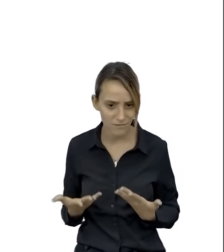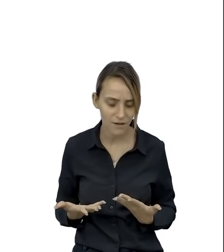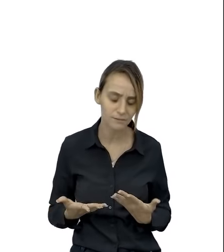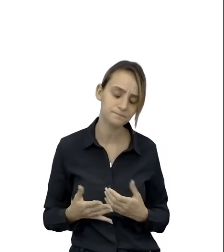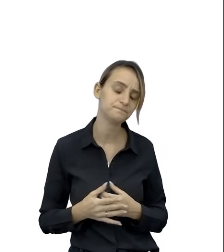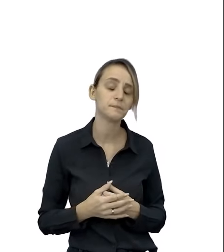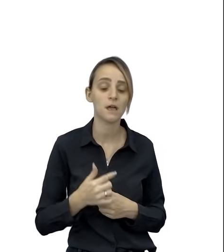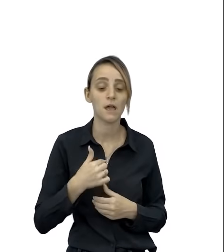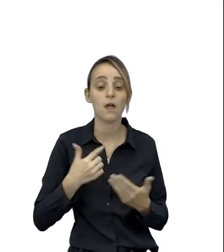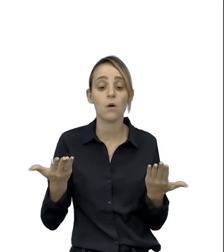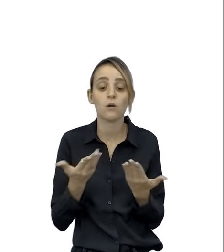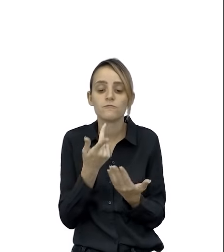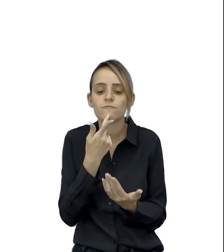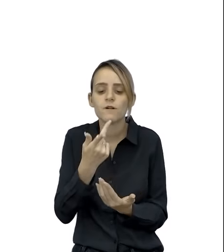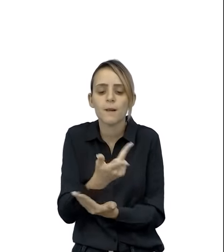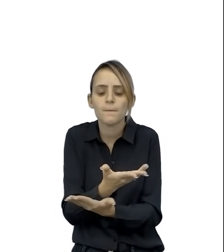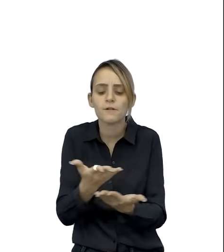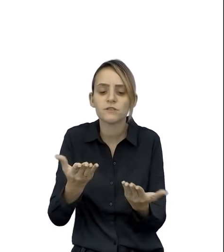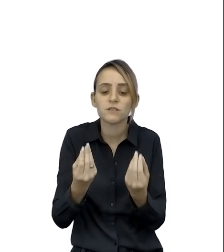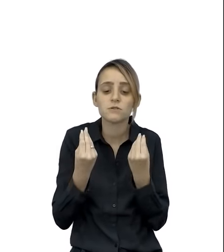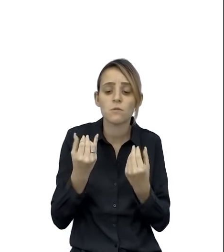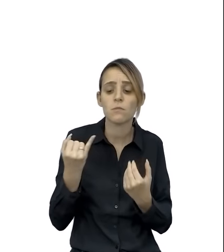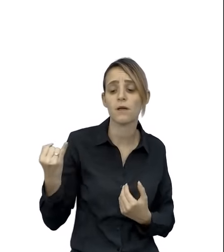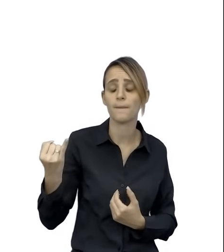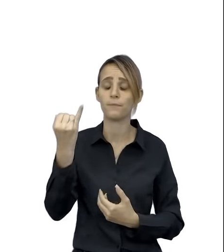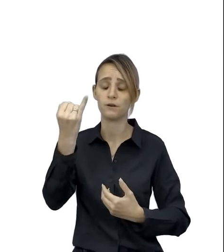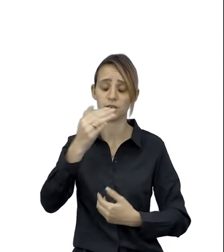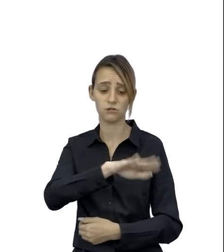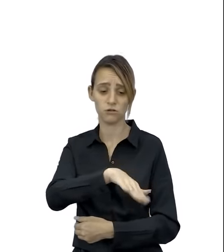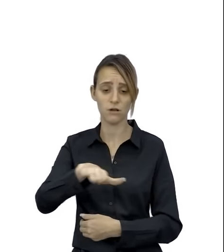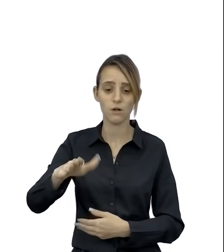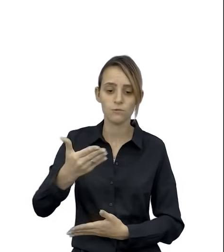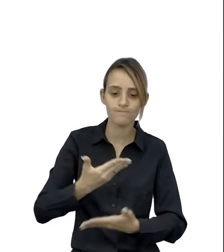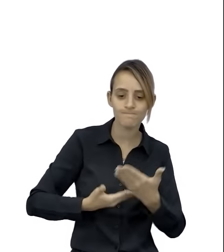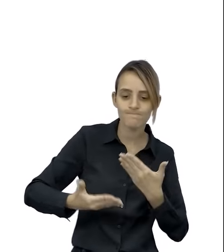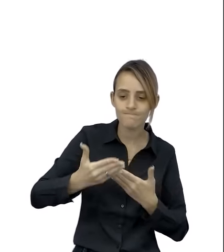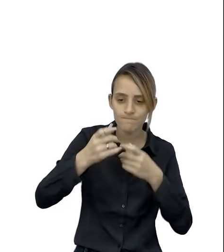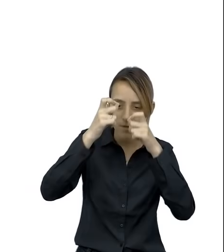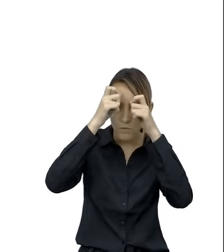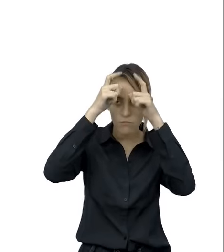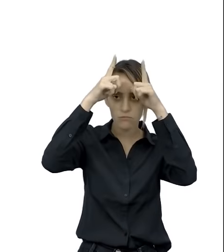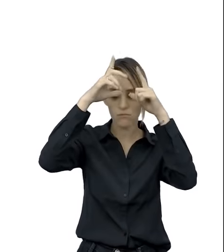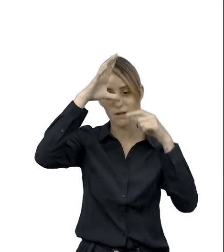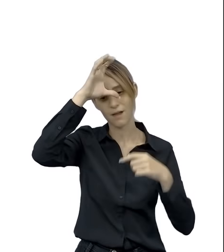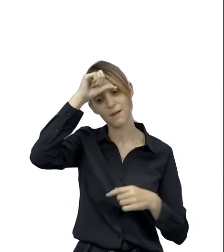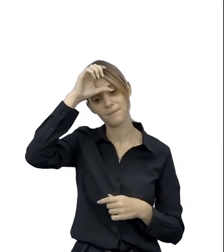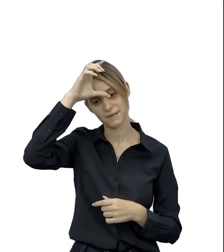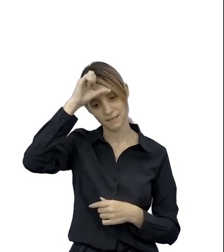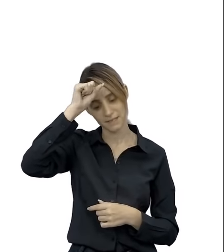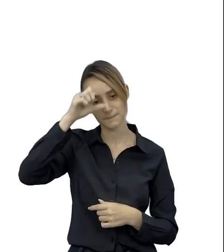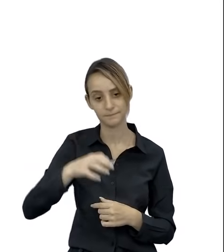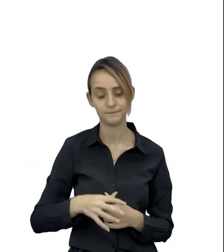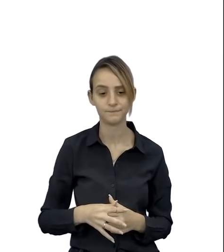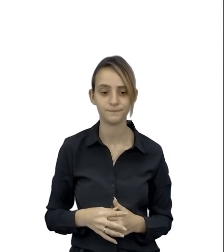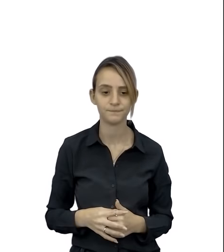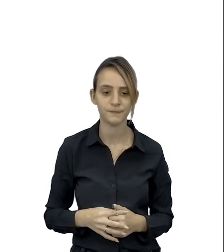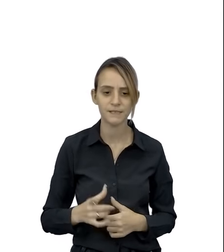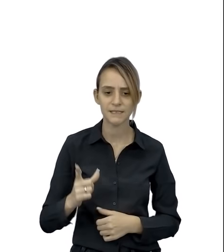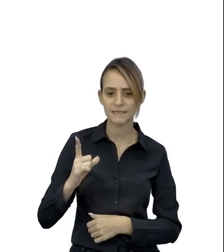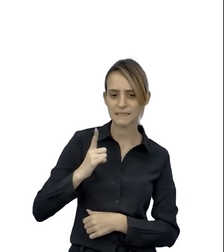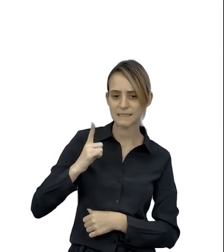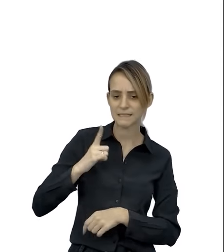da importância da socialização, de como ela potencializa a construção do conhecimento por parte dos estudantes. Houve